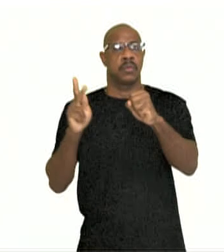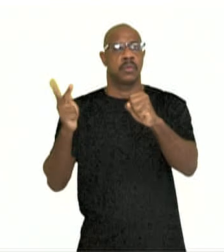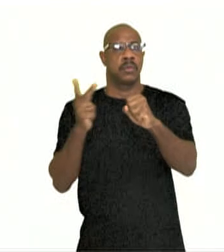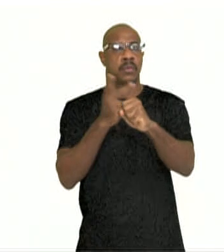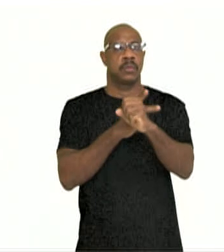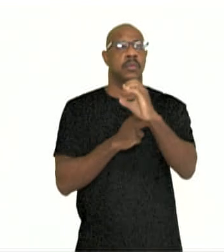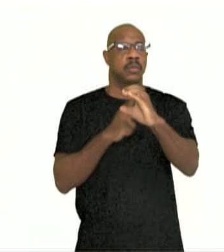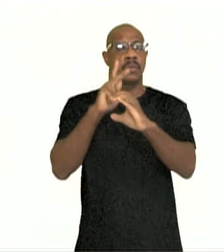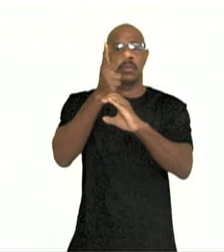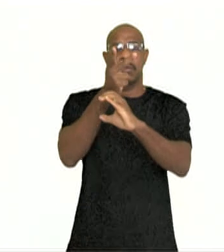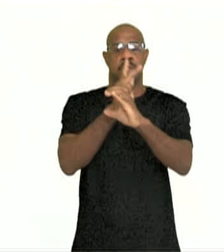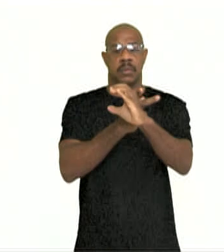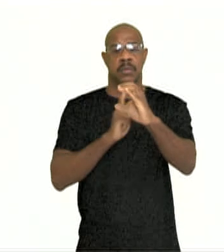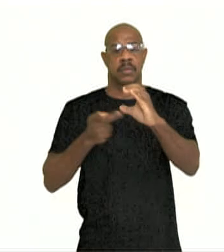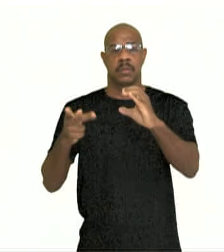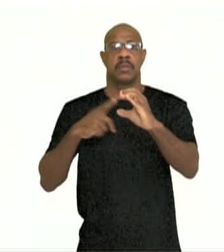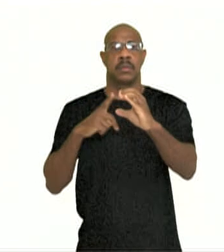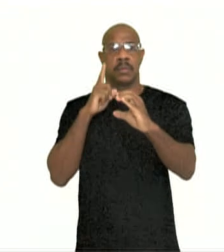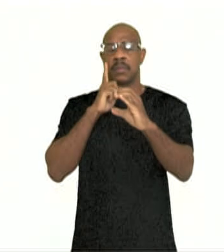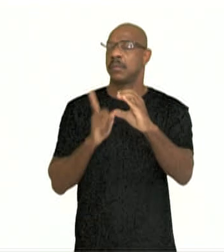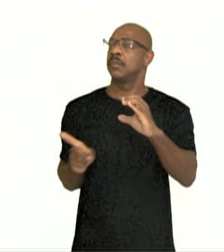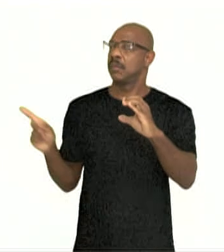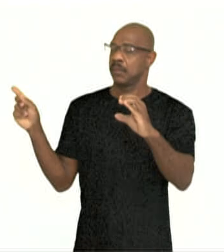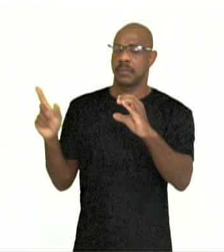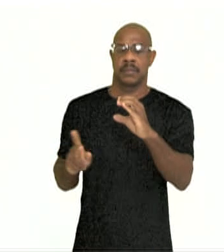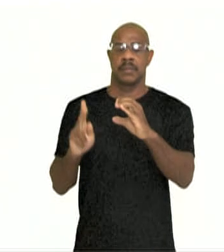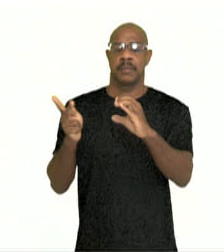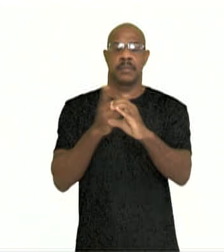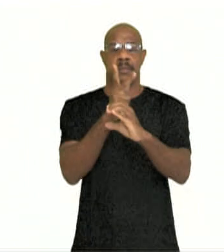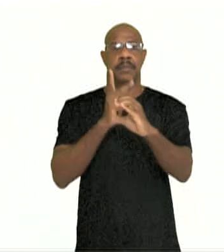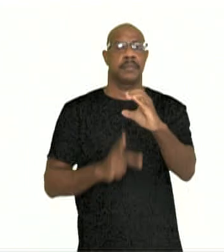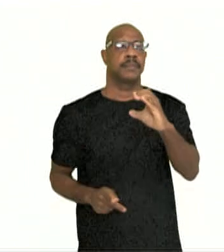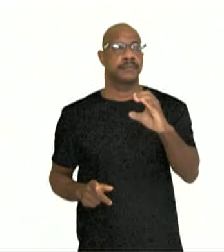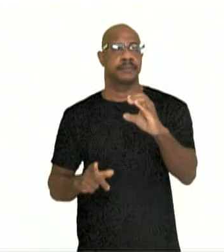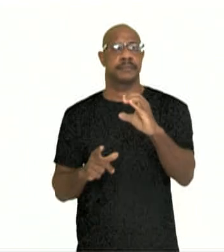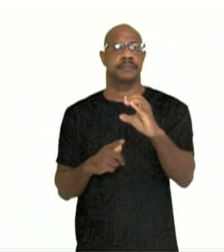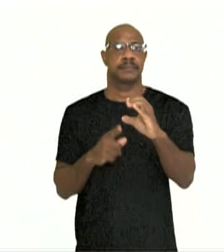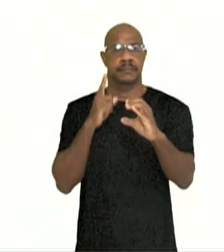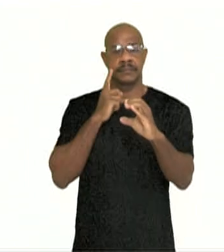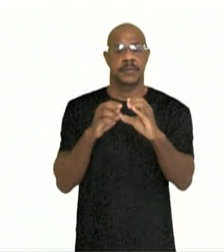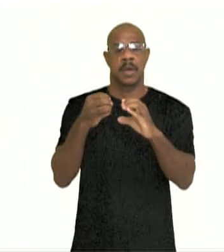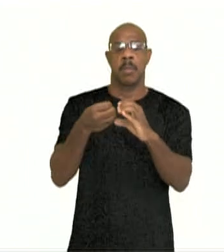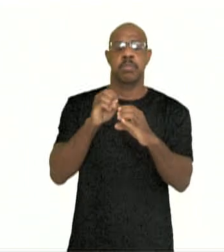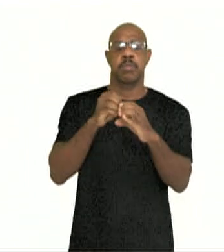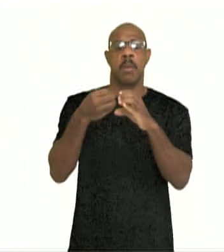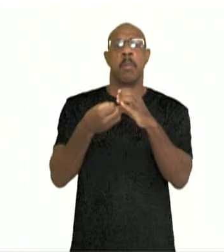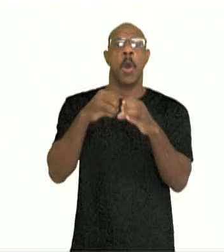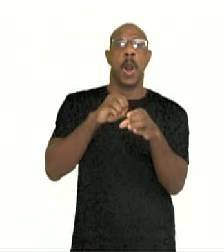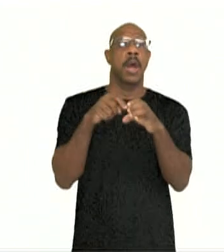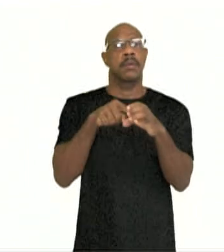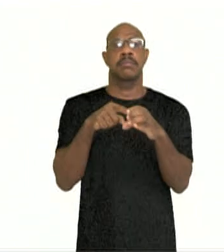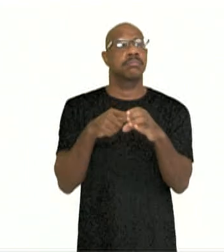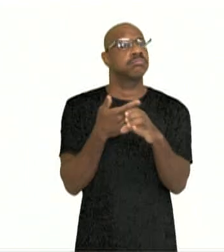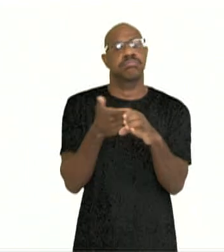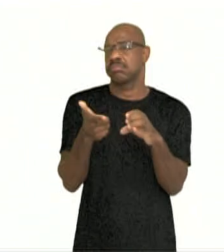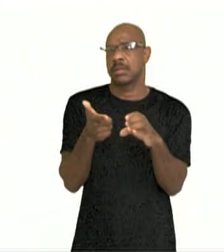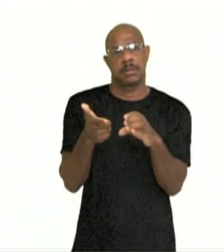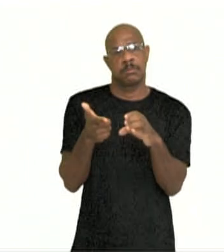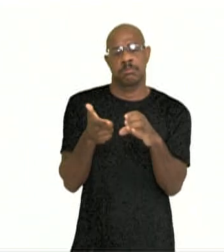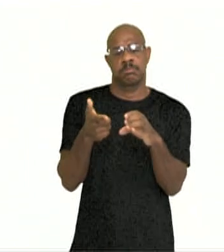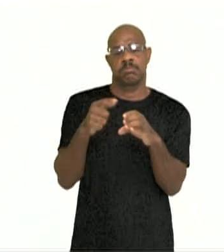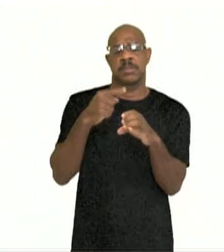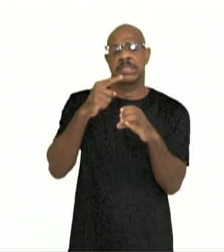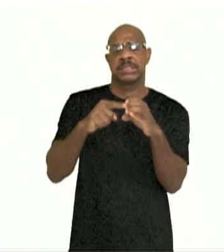Constituído de carbonos e hidrogênios, cuja eletronegatividade é muito parecida, então a molécula não faz sentido ela ter polos